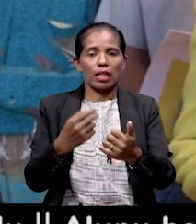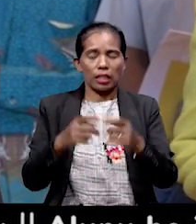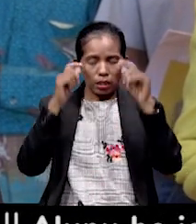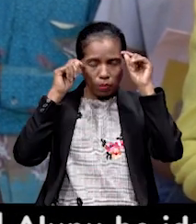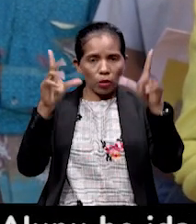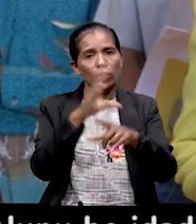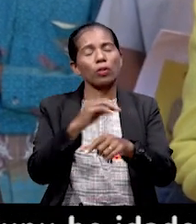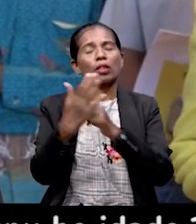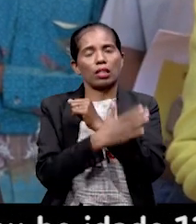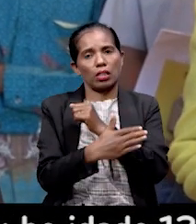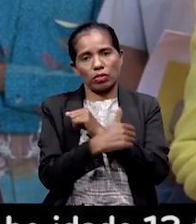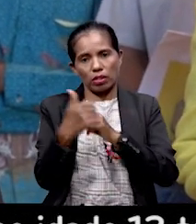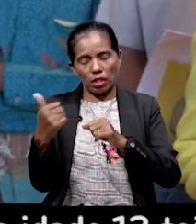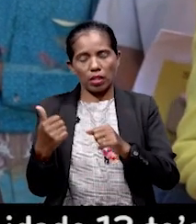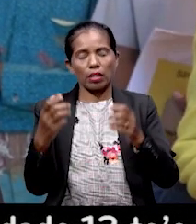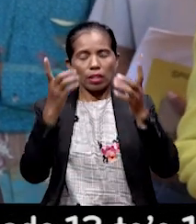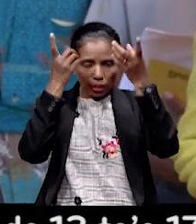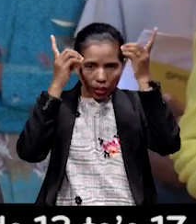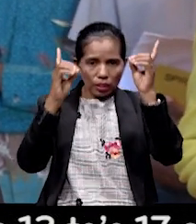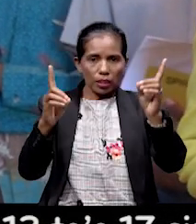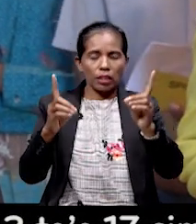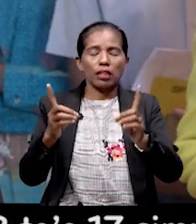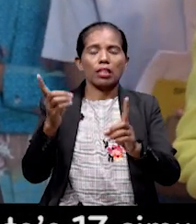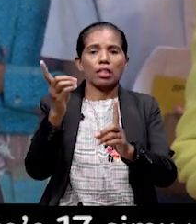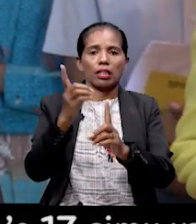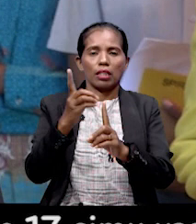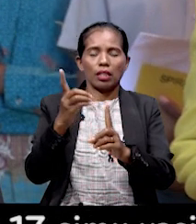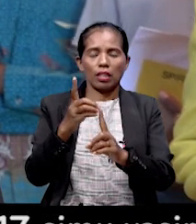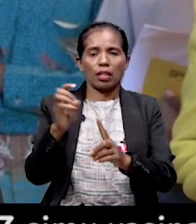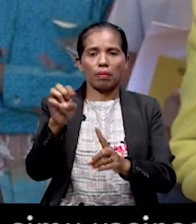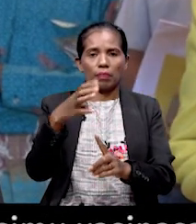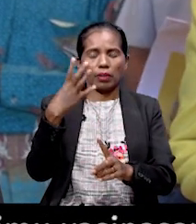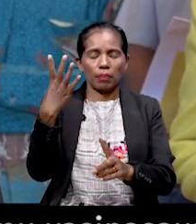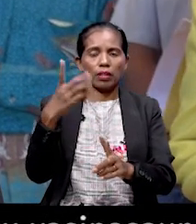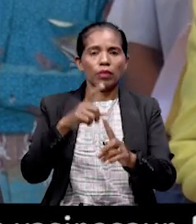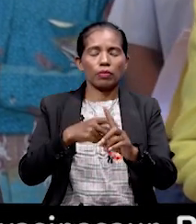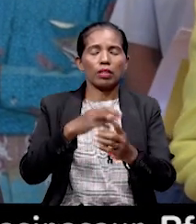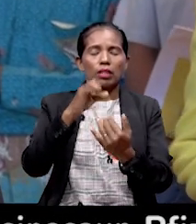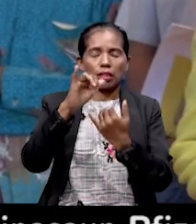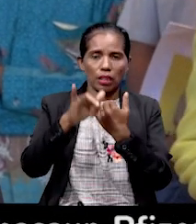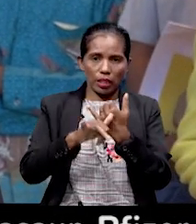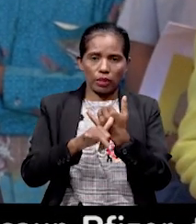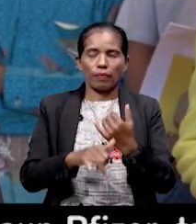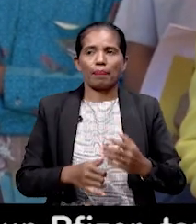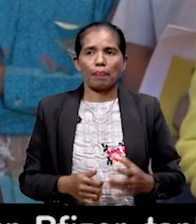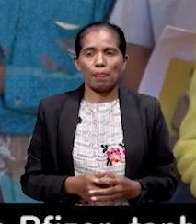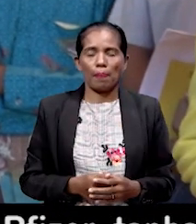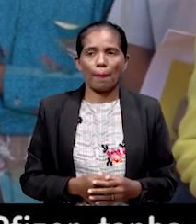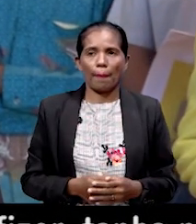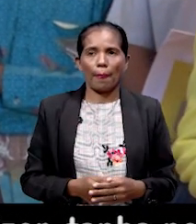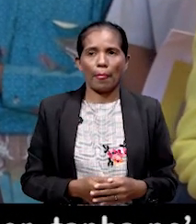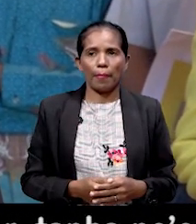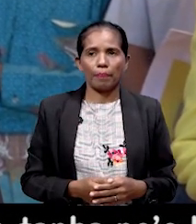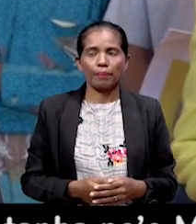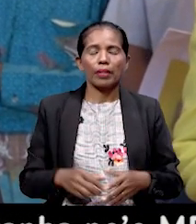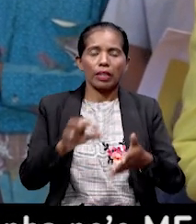Railil, que se termina e a dia 14 de janeiro, Tinangwen. E